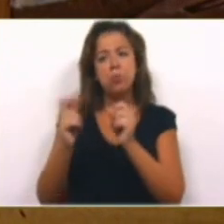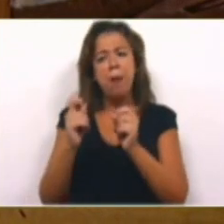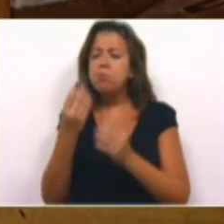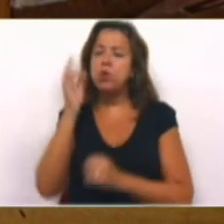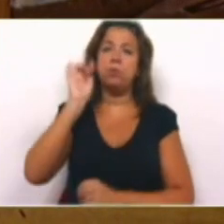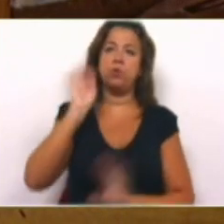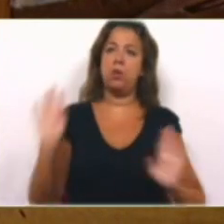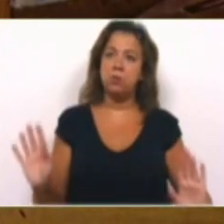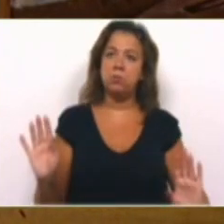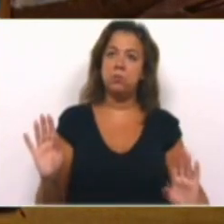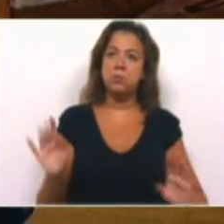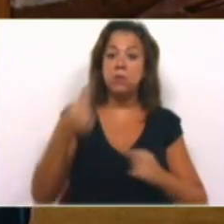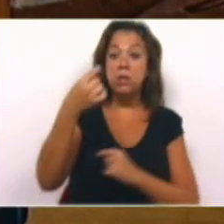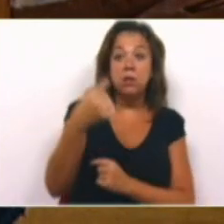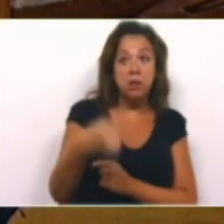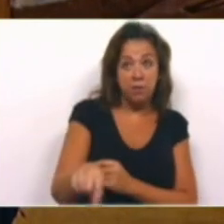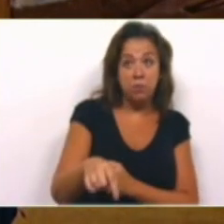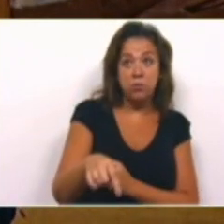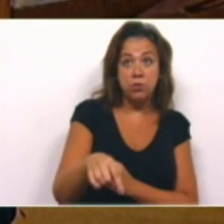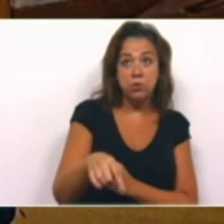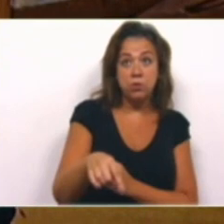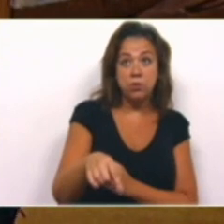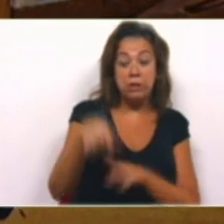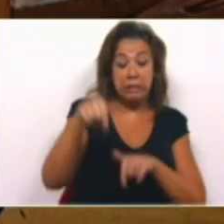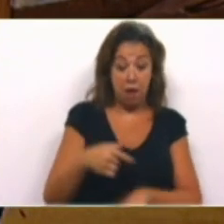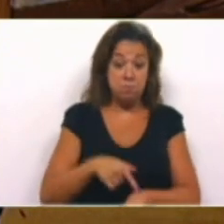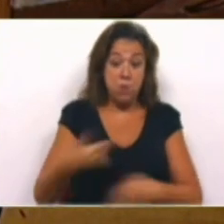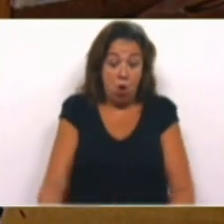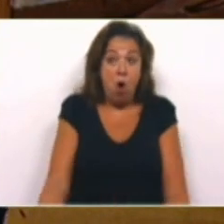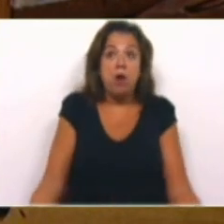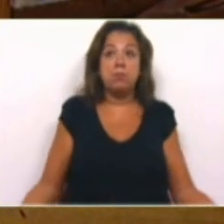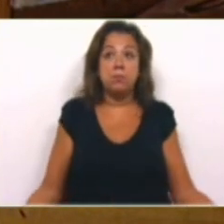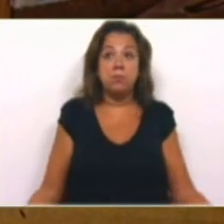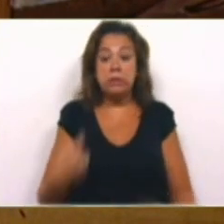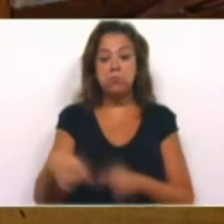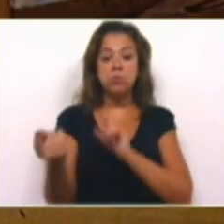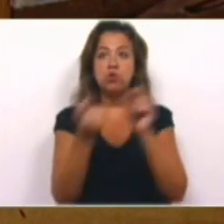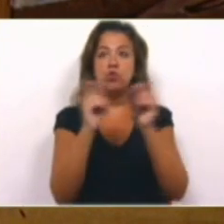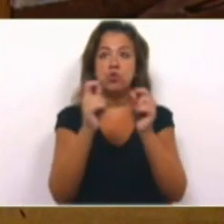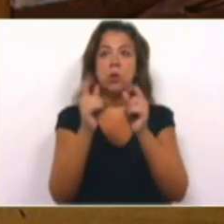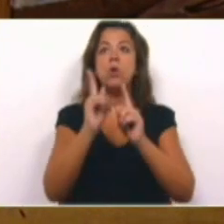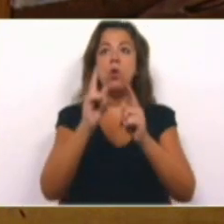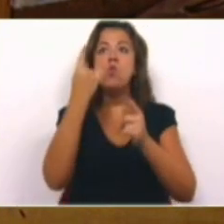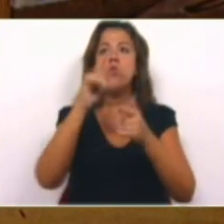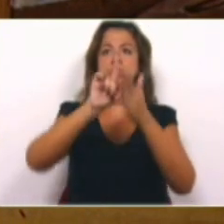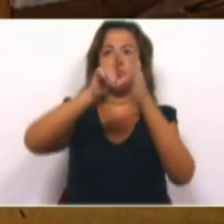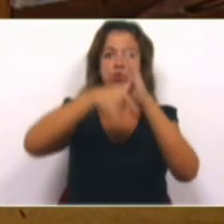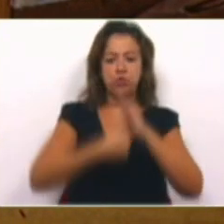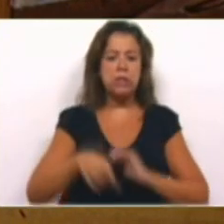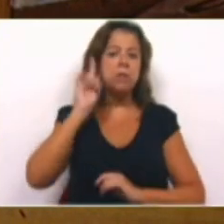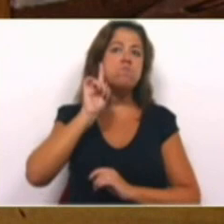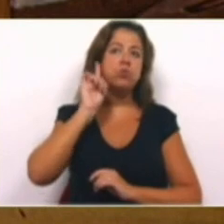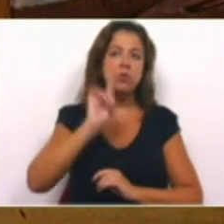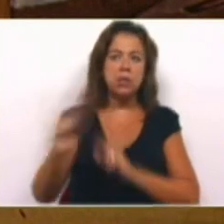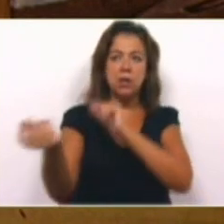importante. Tivemos e temos neste momento em discussão um projeto importante,